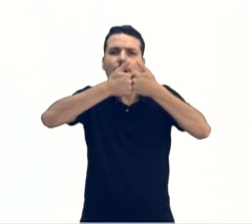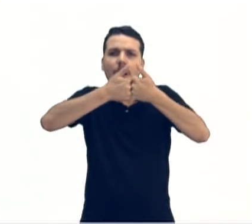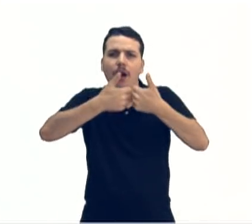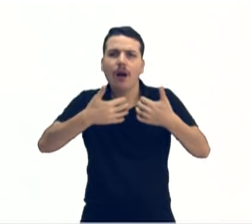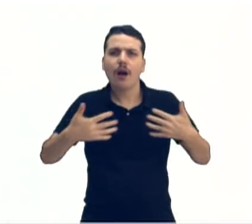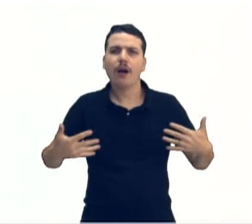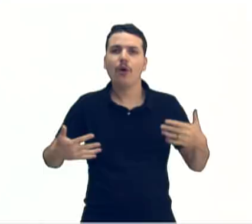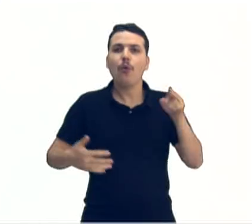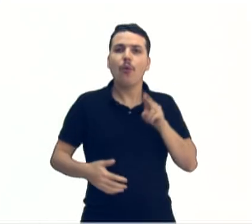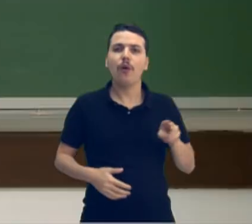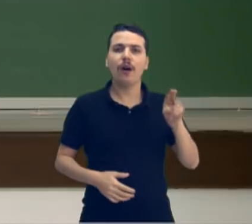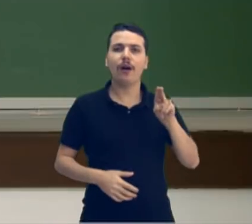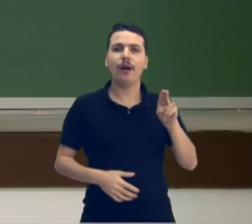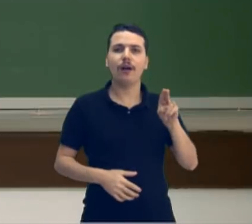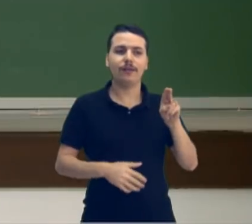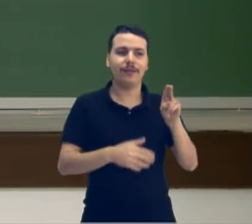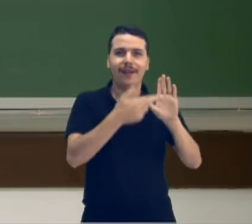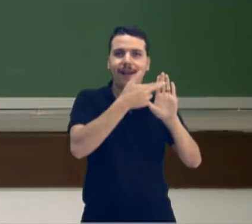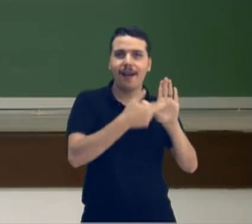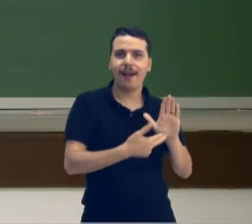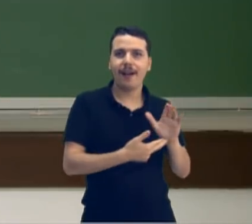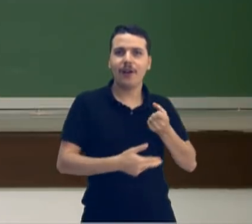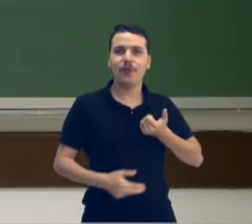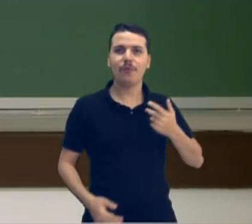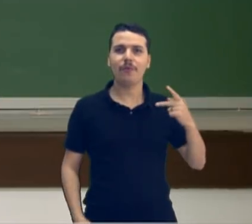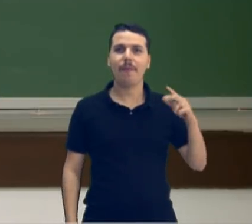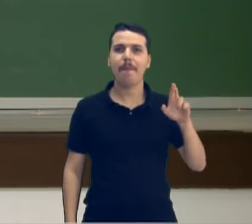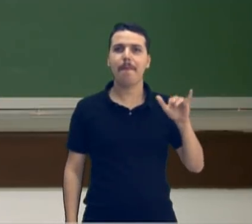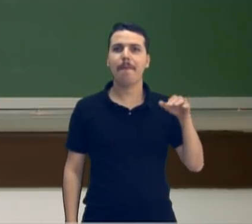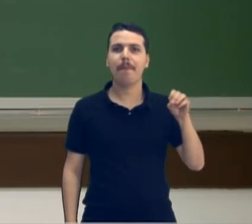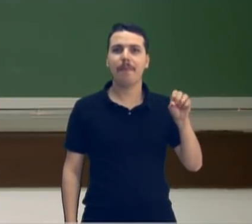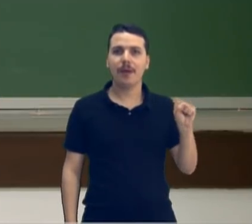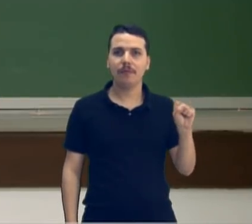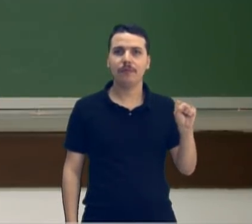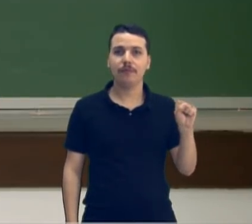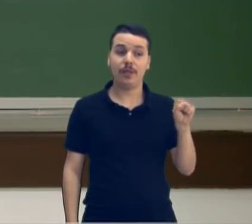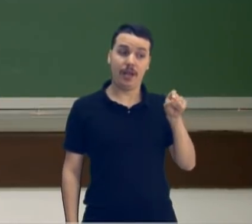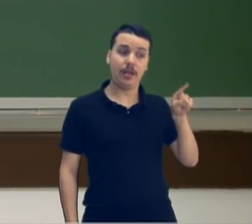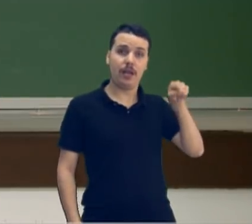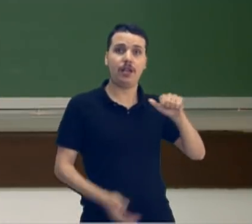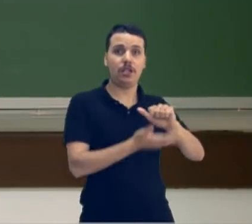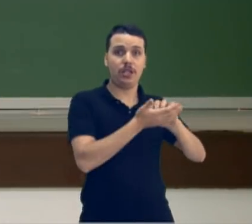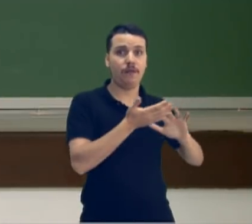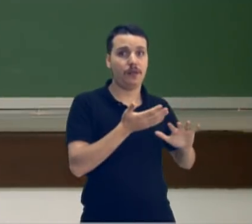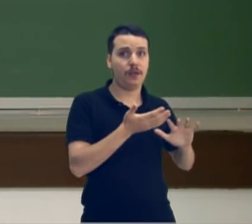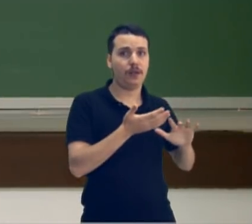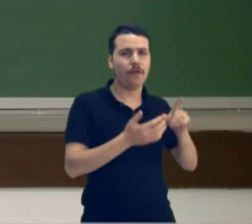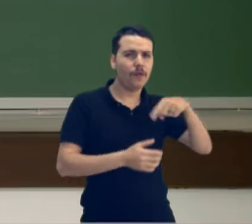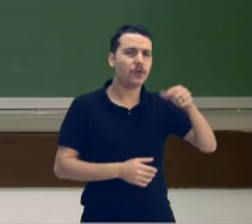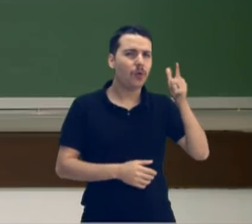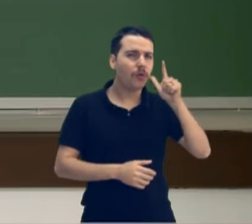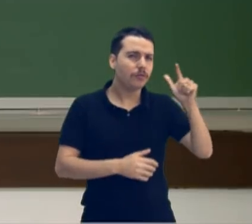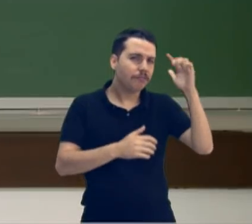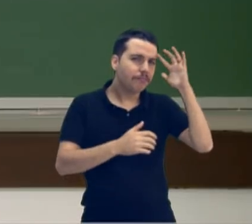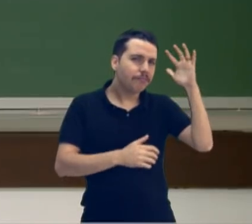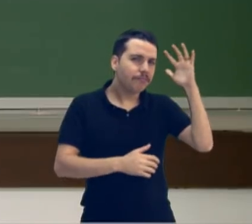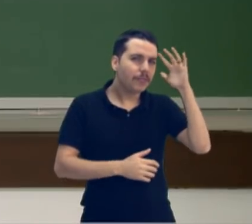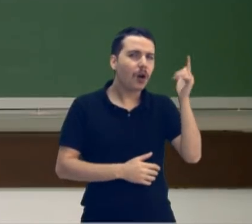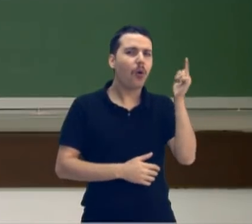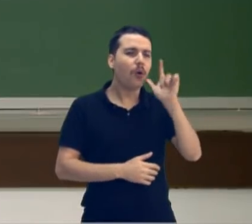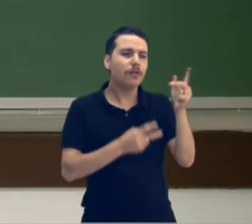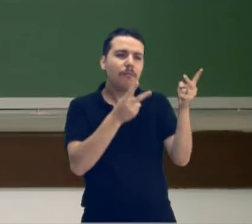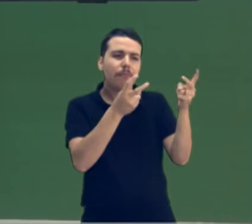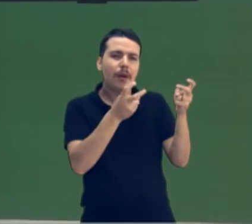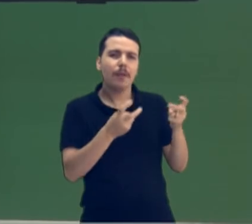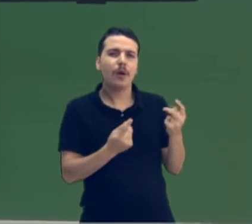em fatores primos? Esse era o exercício. Vocês conseguiram pensar? Conseguiram identificar quais